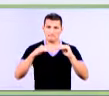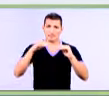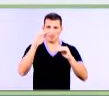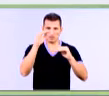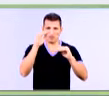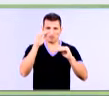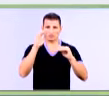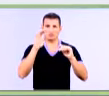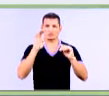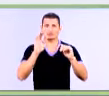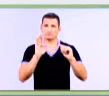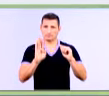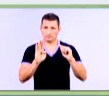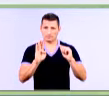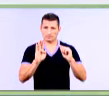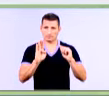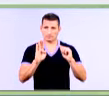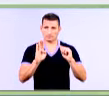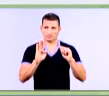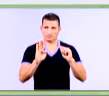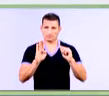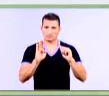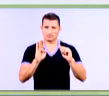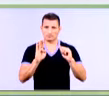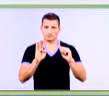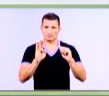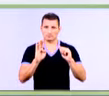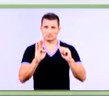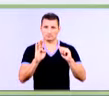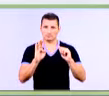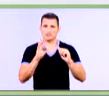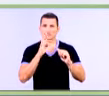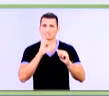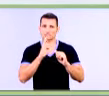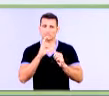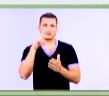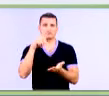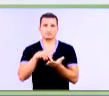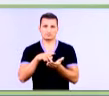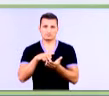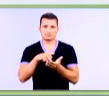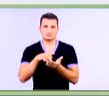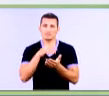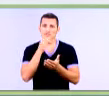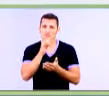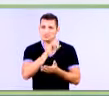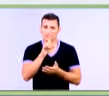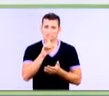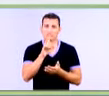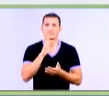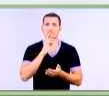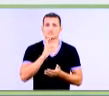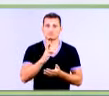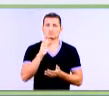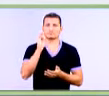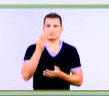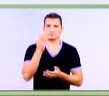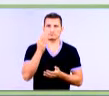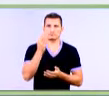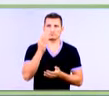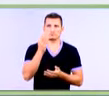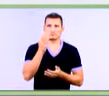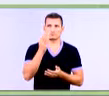a expressão retorna o valor verdadeiro, se não, retorna falso. O importante é dizer que essa expressão só vai